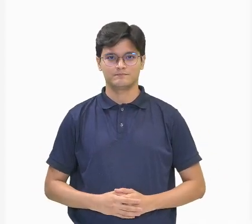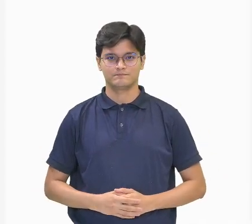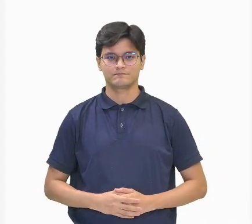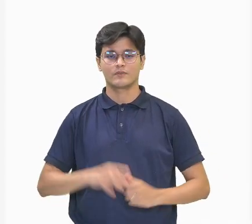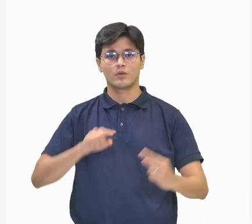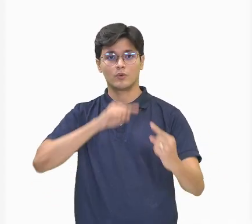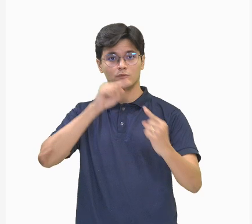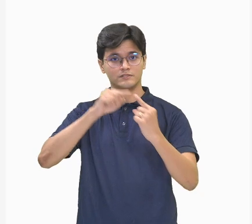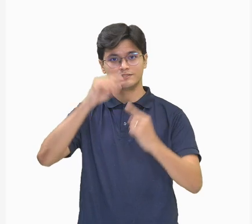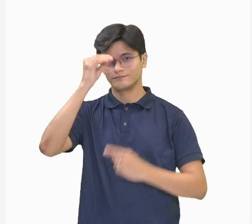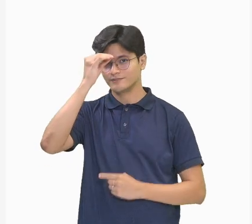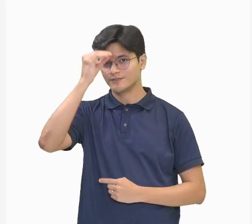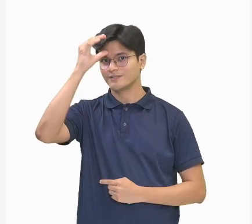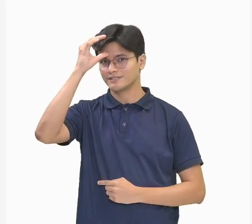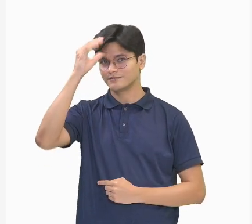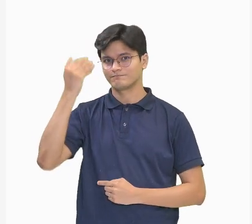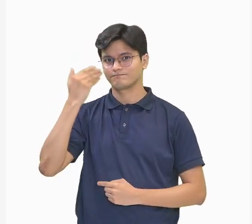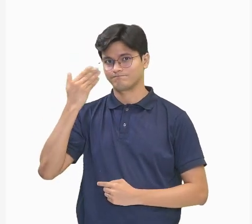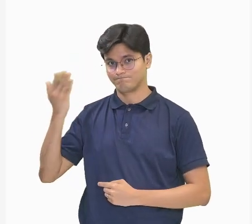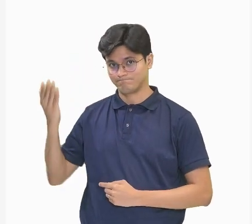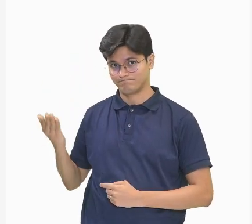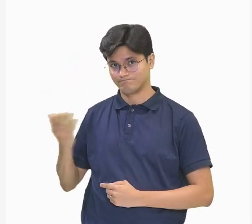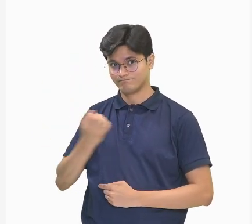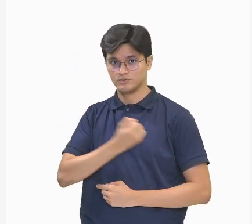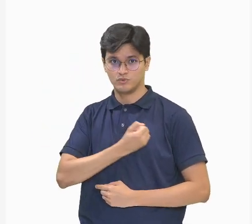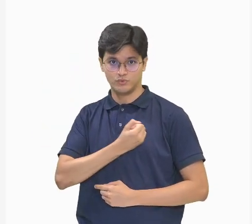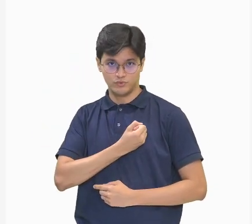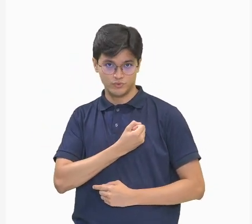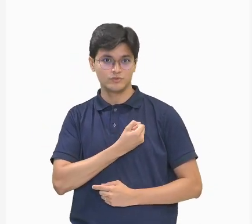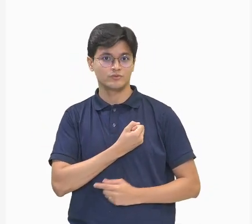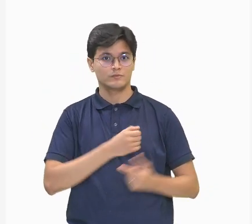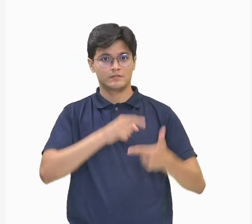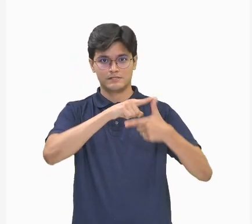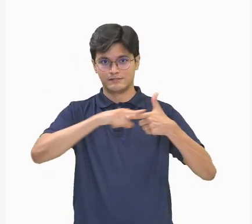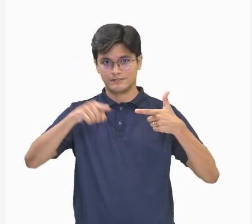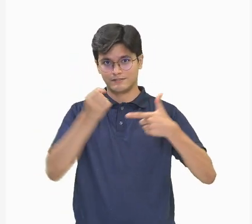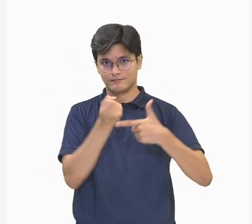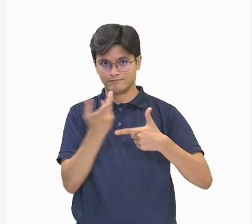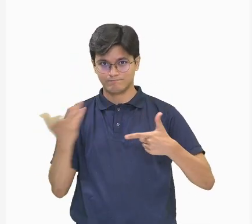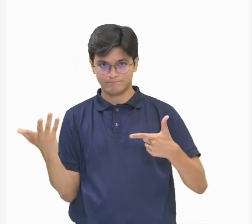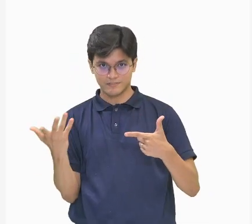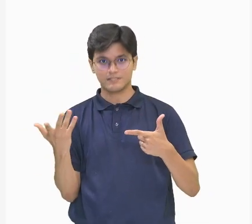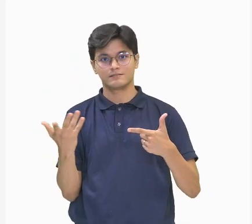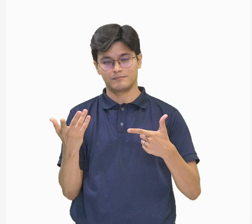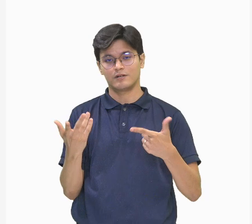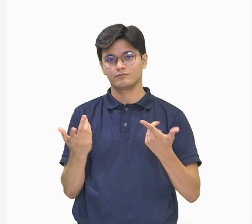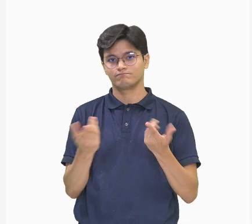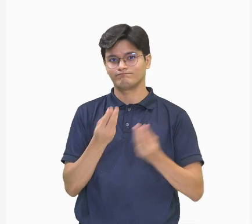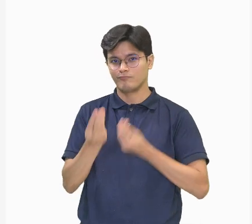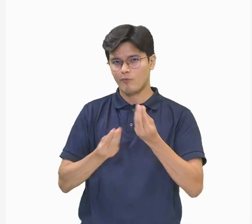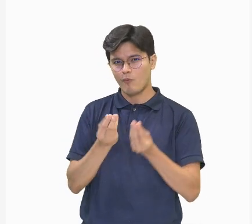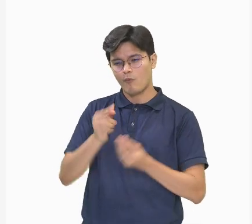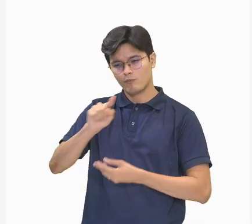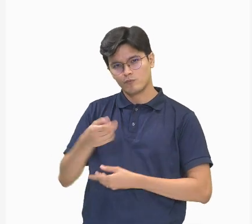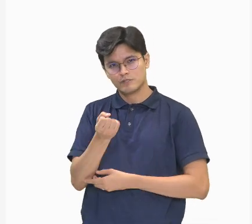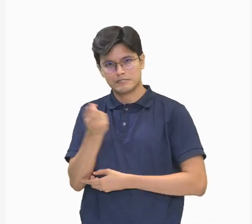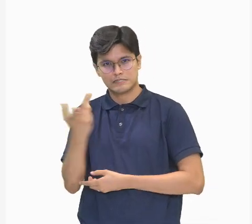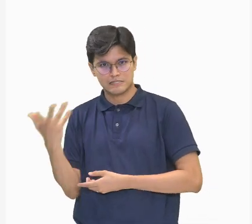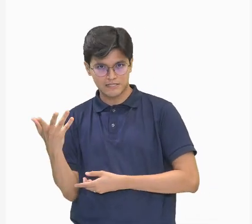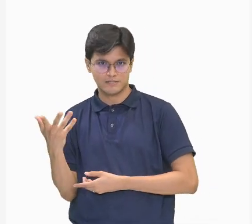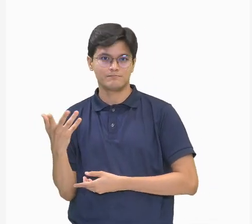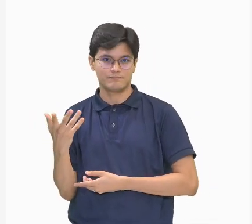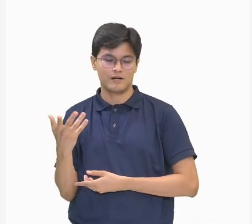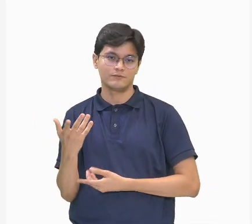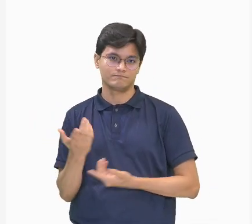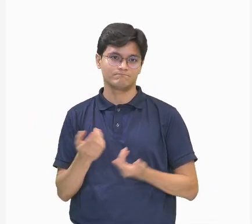Objeto de conhecimento, números racionais na forma decimal e finita. Detalhamento,